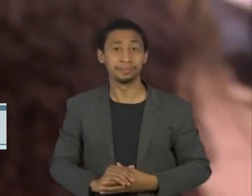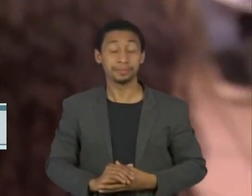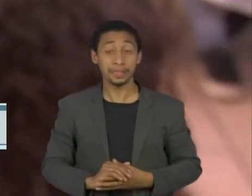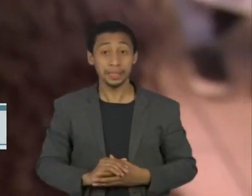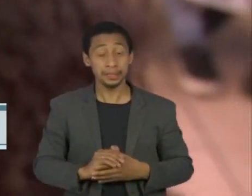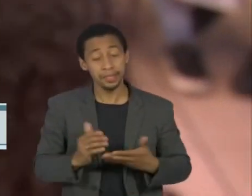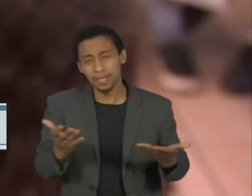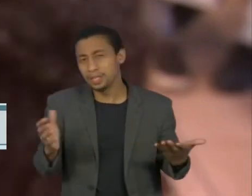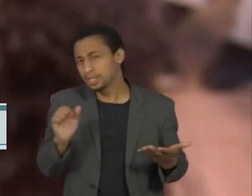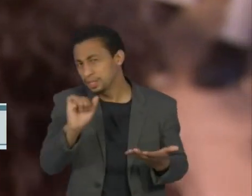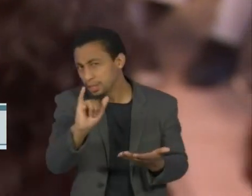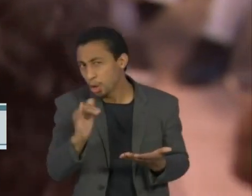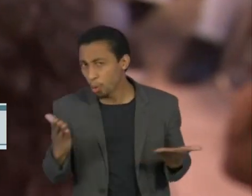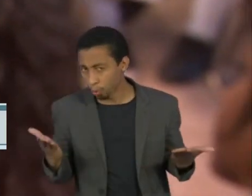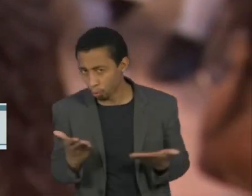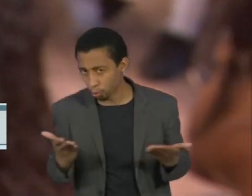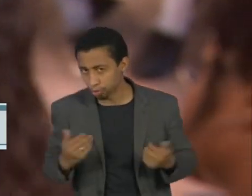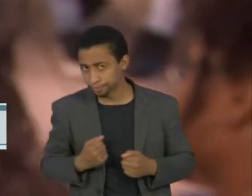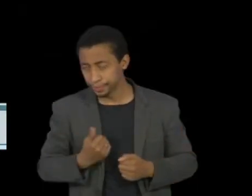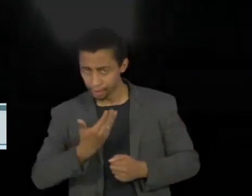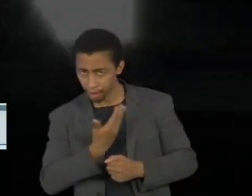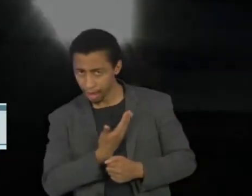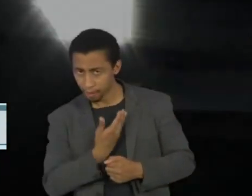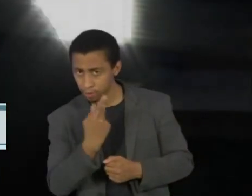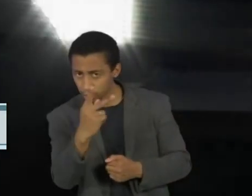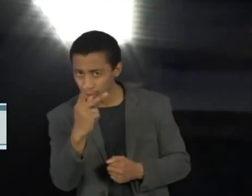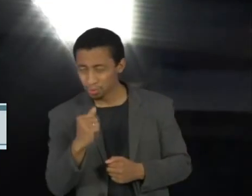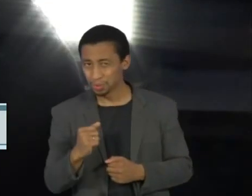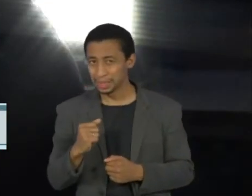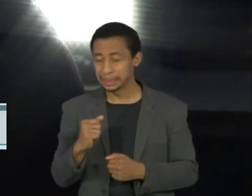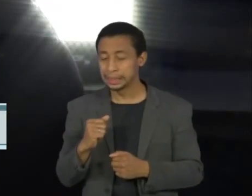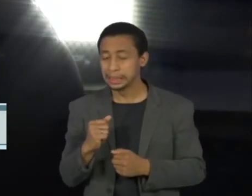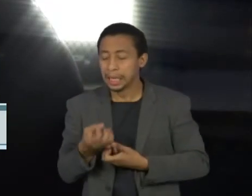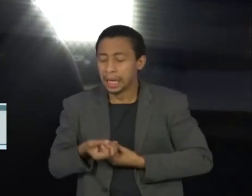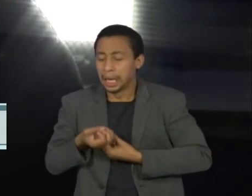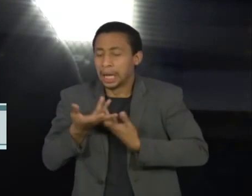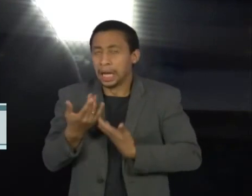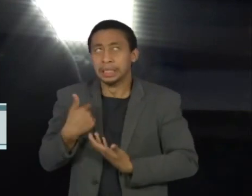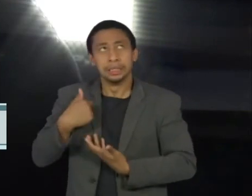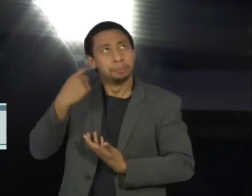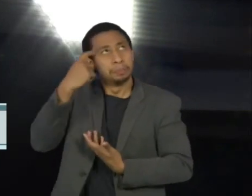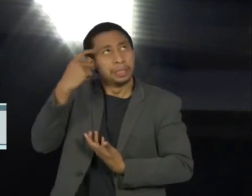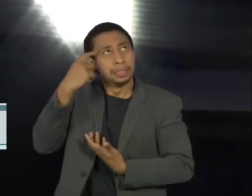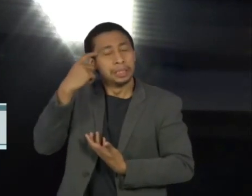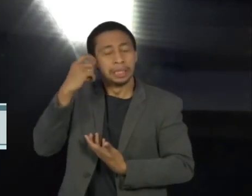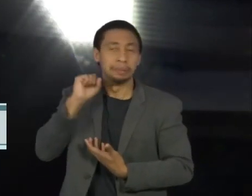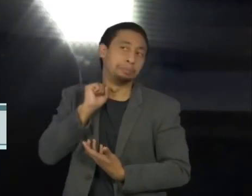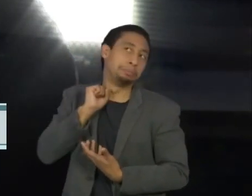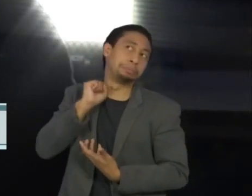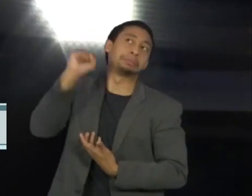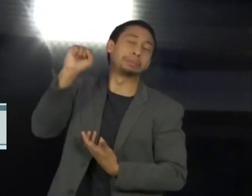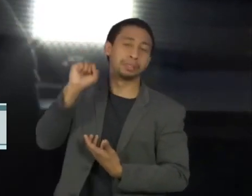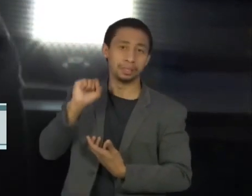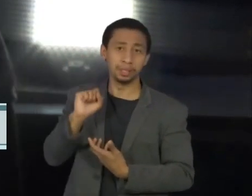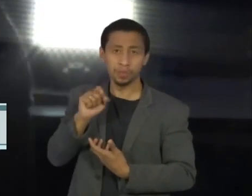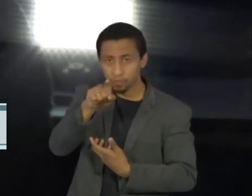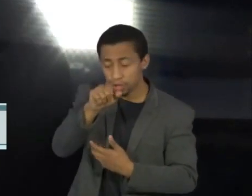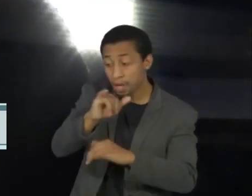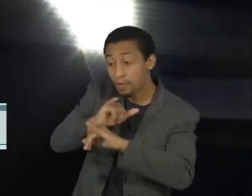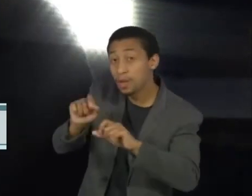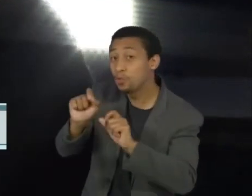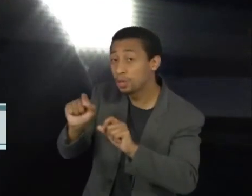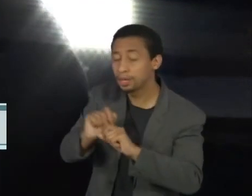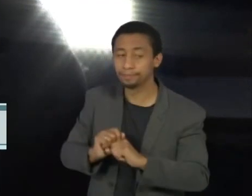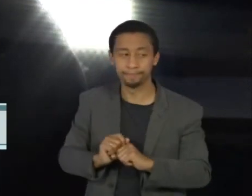hoje uma amiga sua te dissesse que está pensando em se matar, o que, que você diria para ela? Eu falaria para ela não fazer